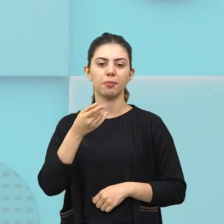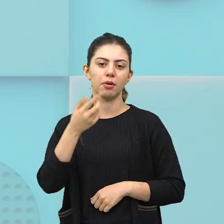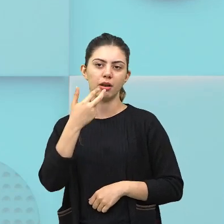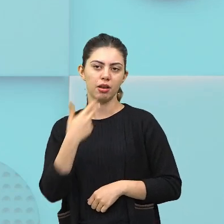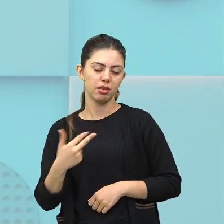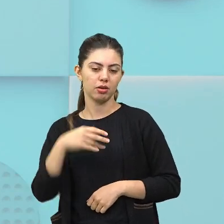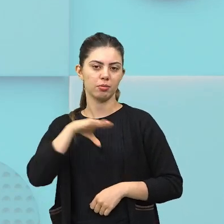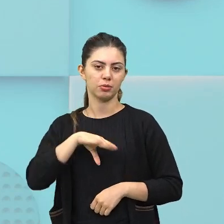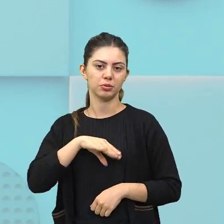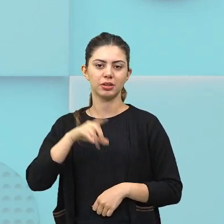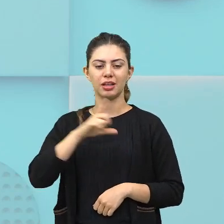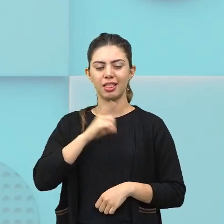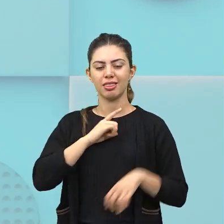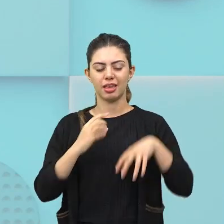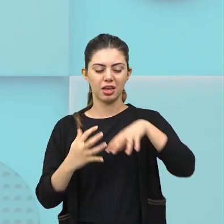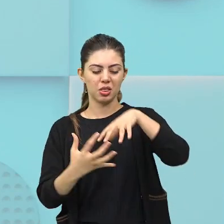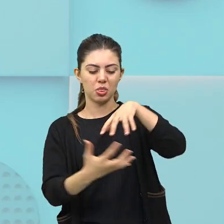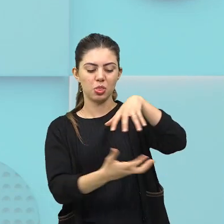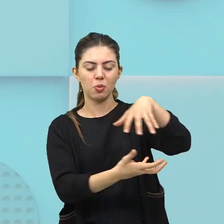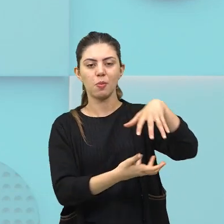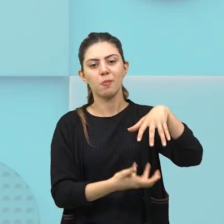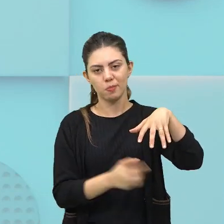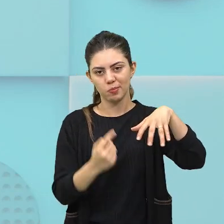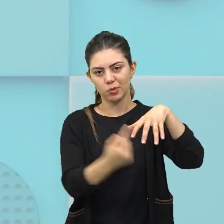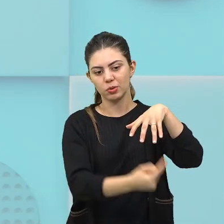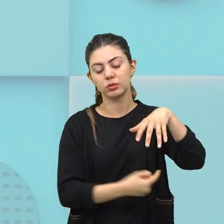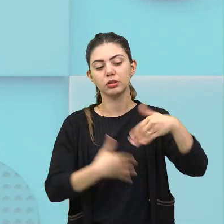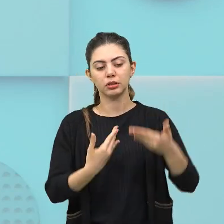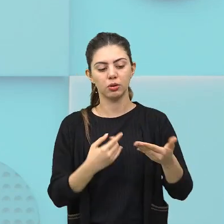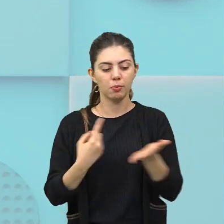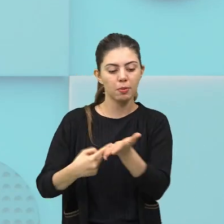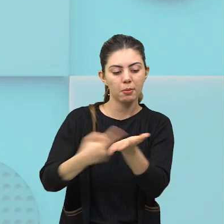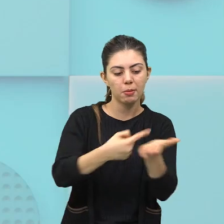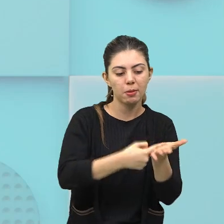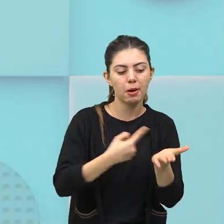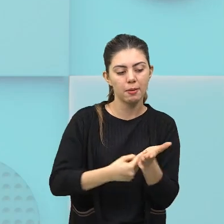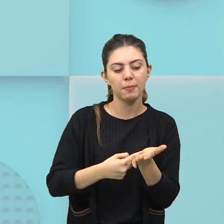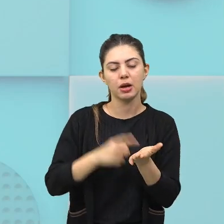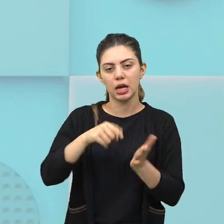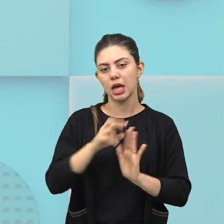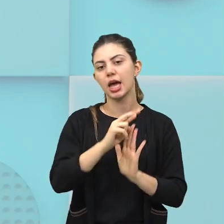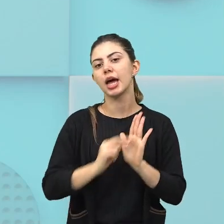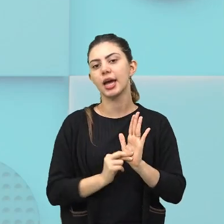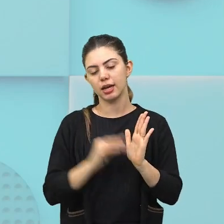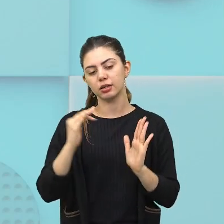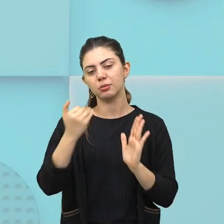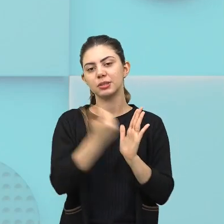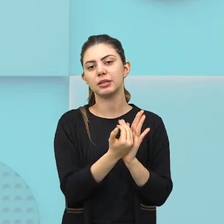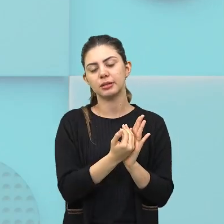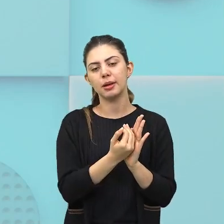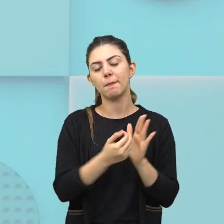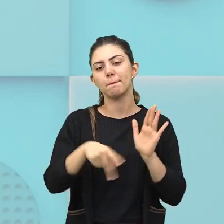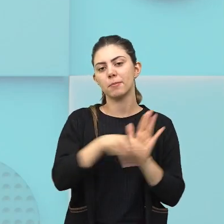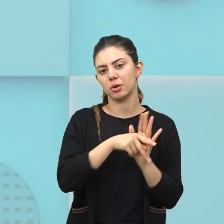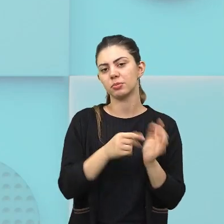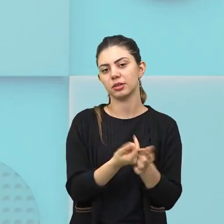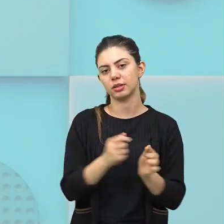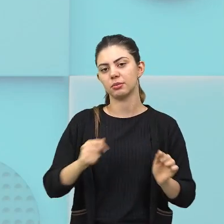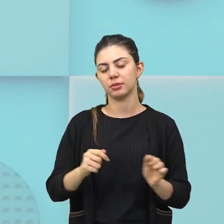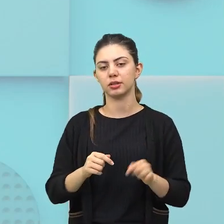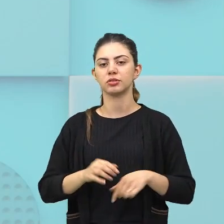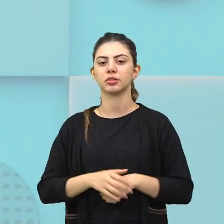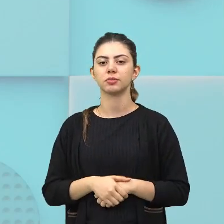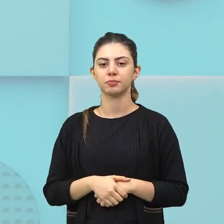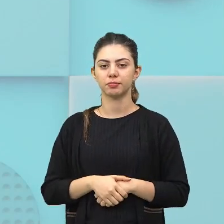vários falantes pelo mundo, países que entraram em consenso para seguir regras estabelecidas e não se